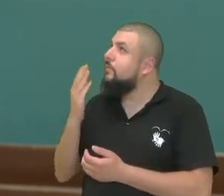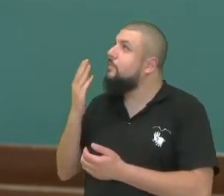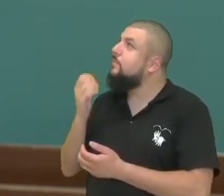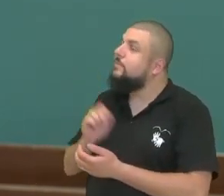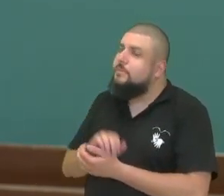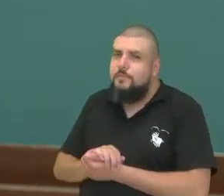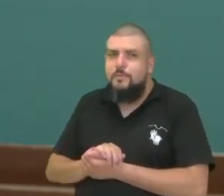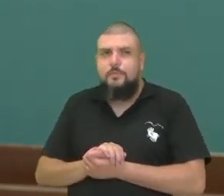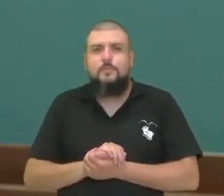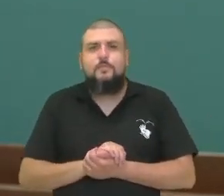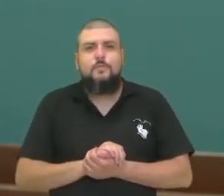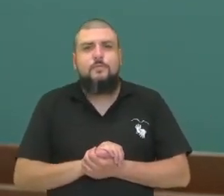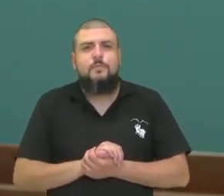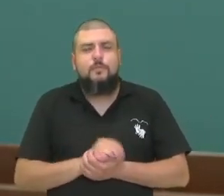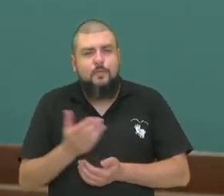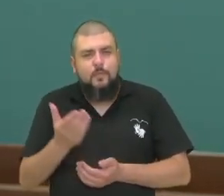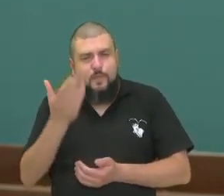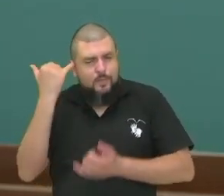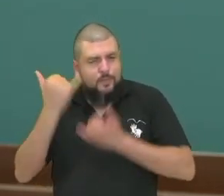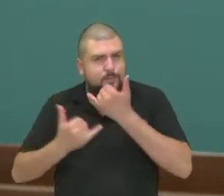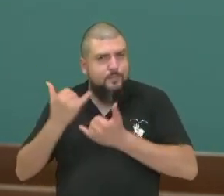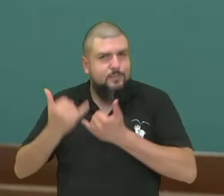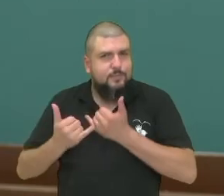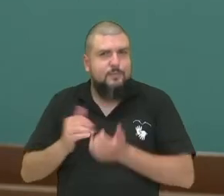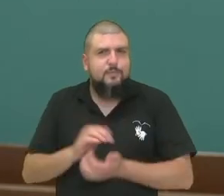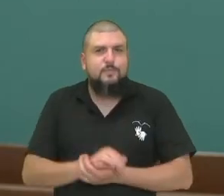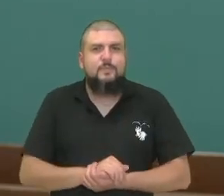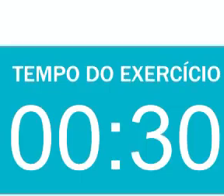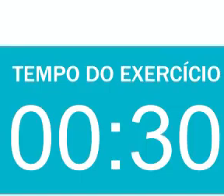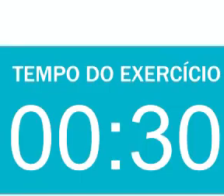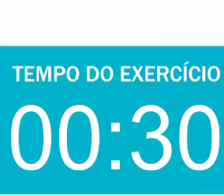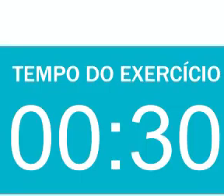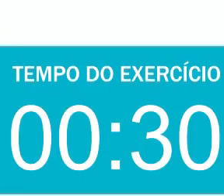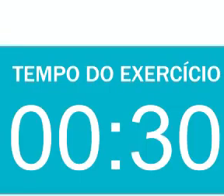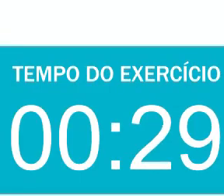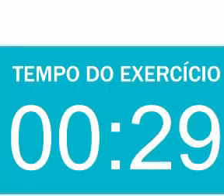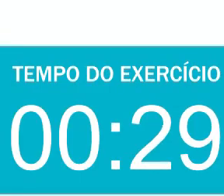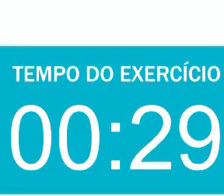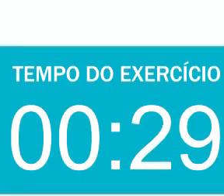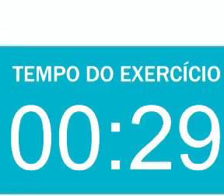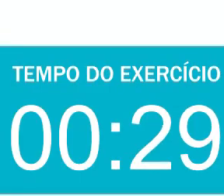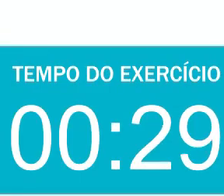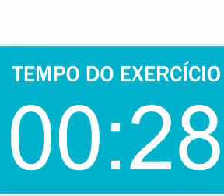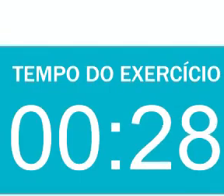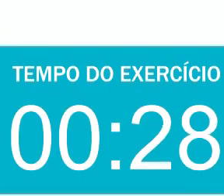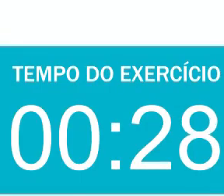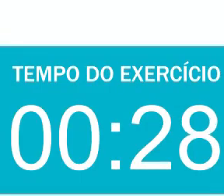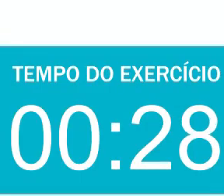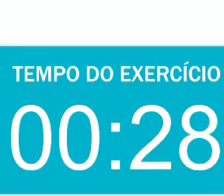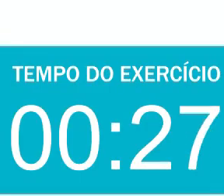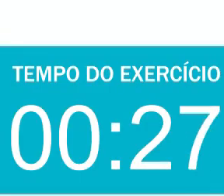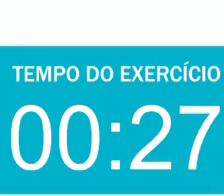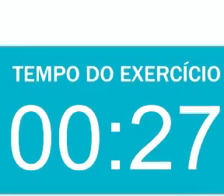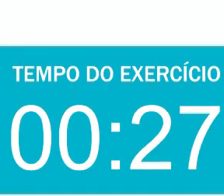www.matic.com.br Tá bom vamos lá jogar um pouquinho comigo E aí